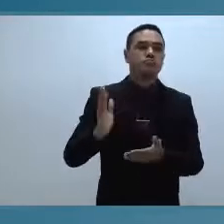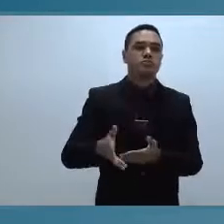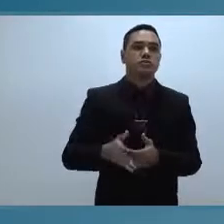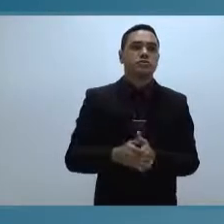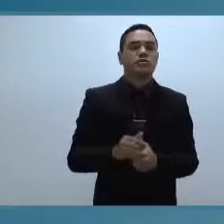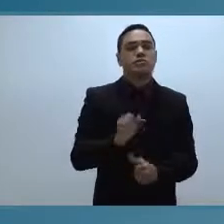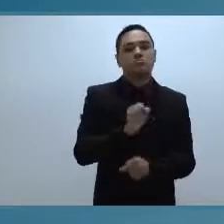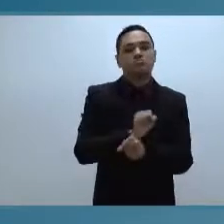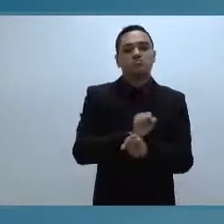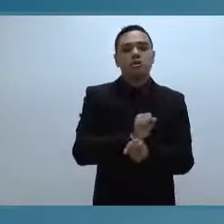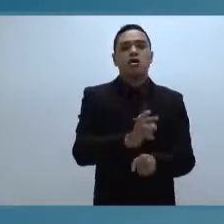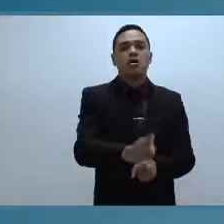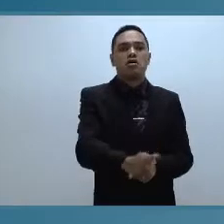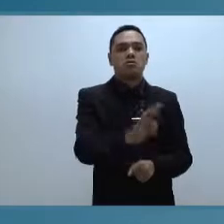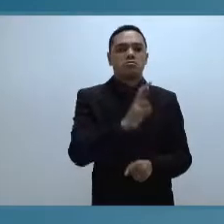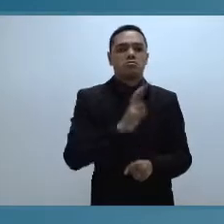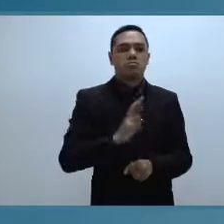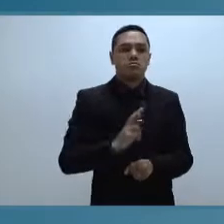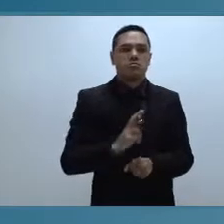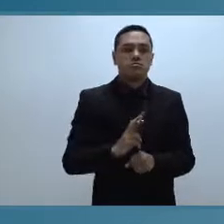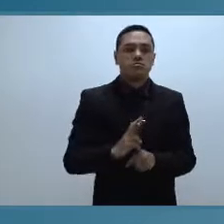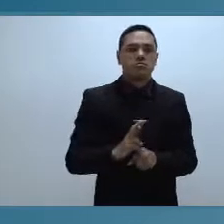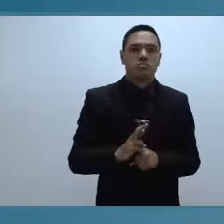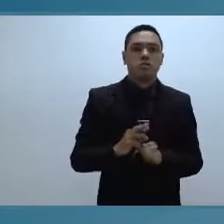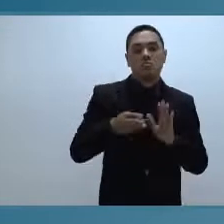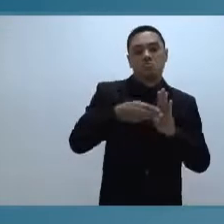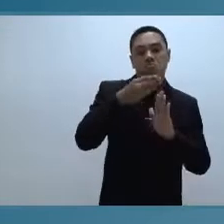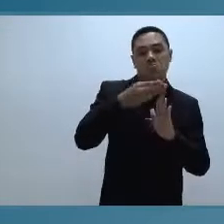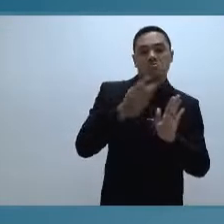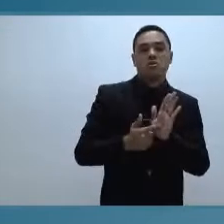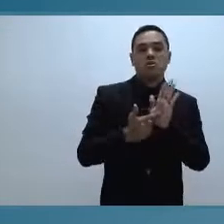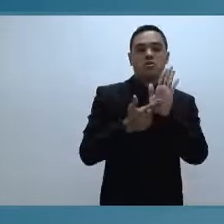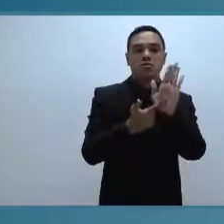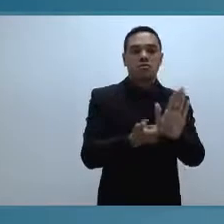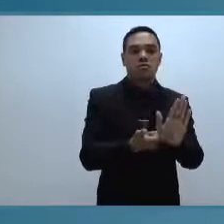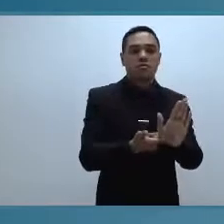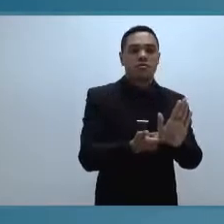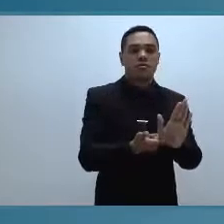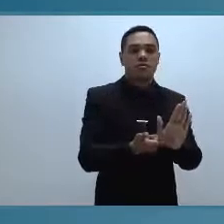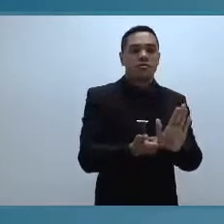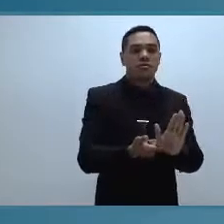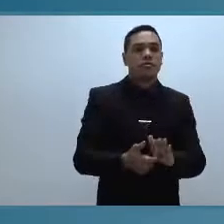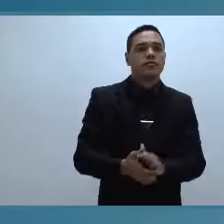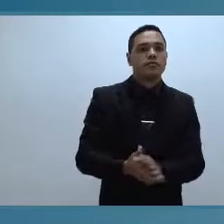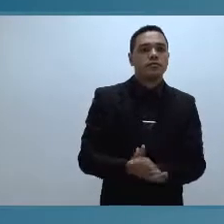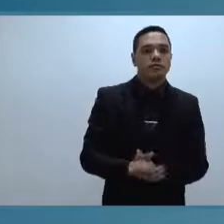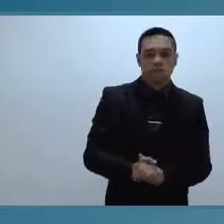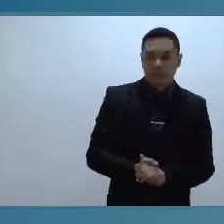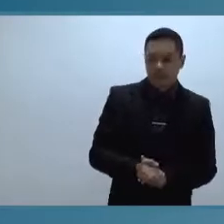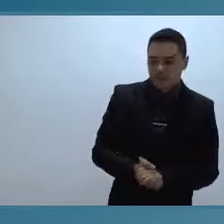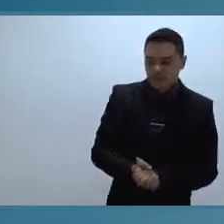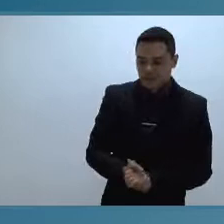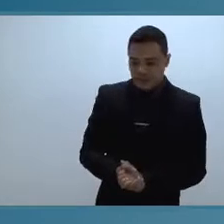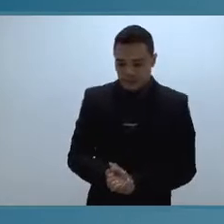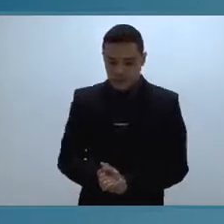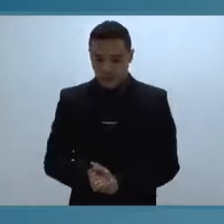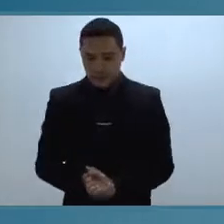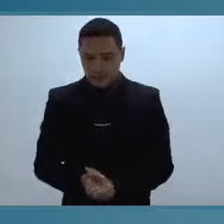revisão feita a essa minuta apresentada. E foi encaminhado no mesmo dia, no